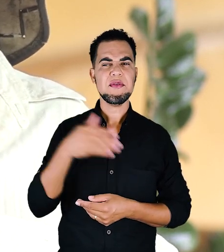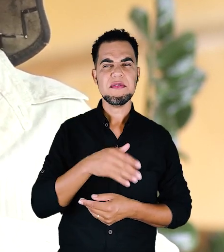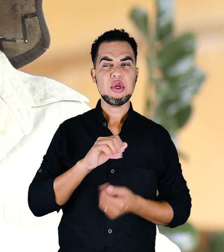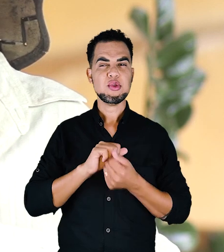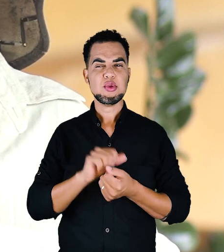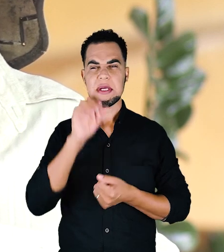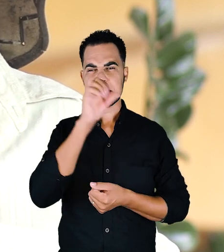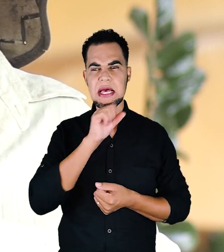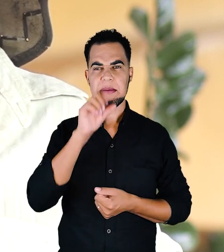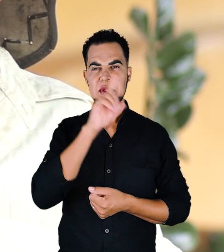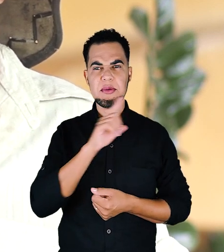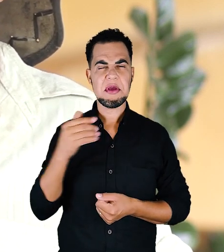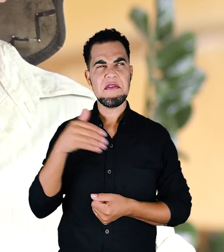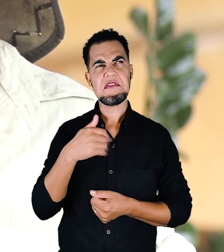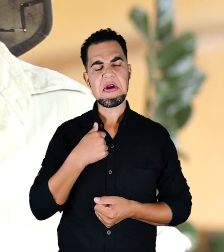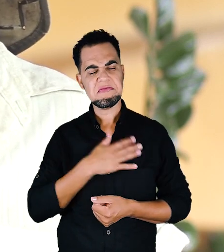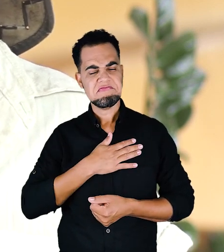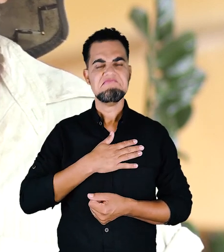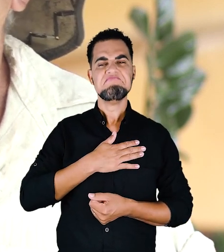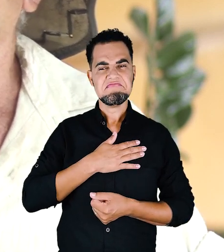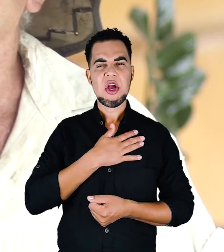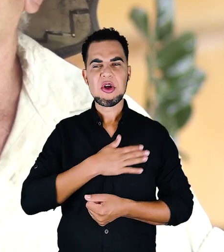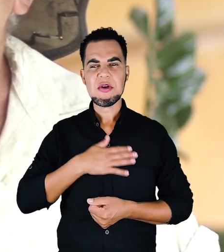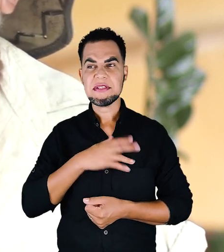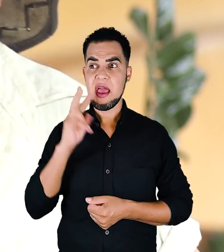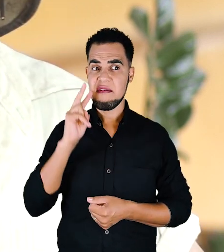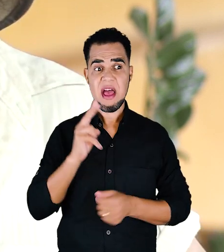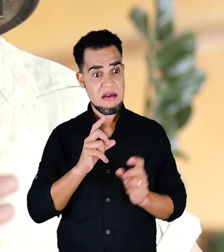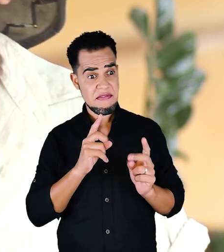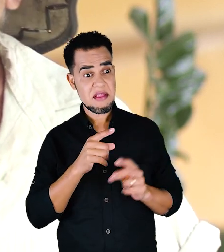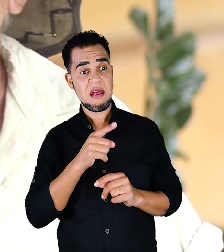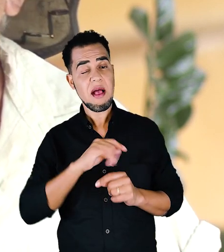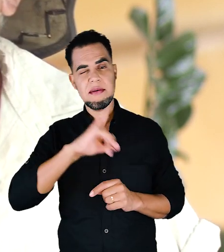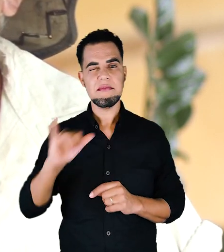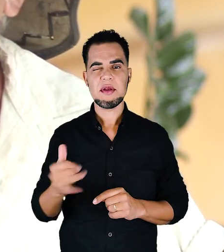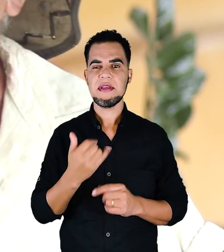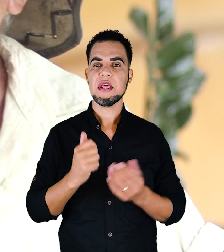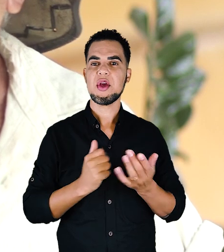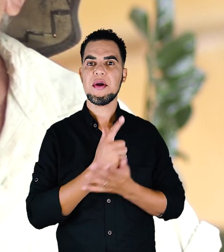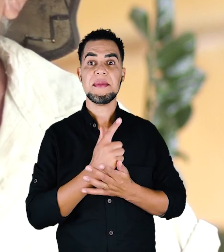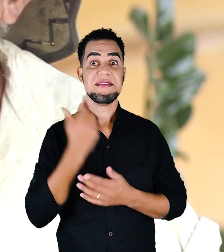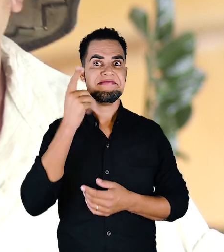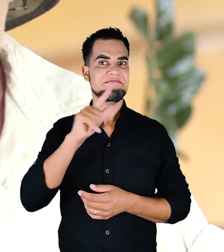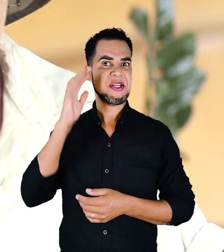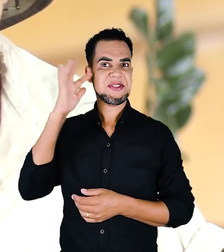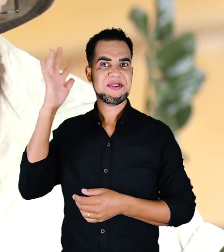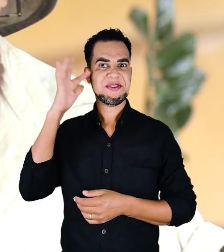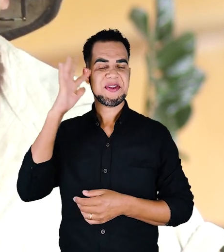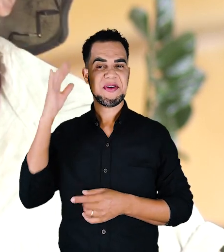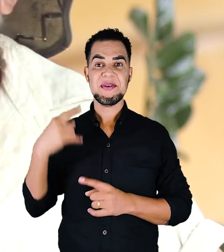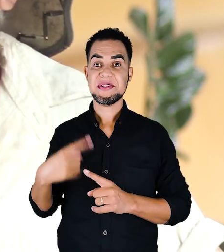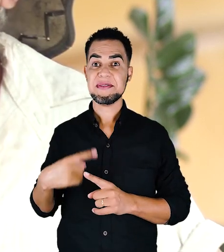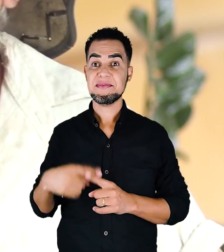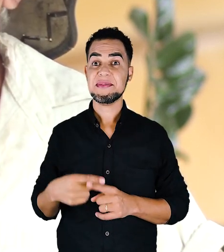com eles um final de semana, tive para aqui, gostei. Vi o terreno à venda aqui, comprei ele. Realizei um